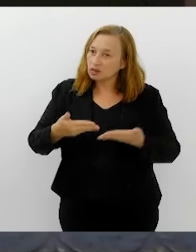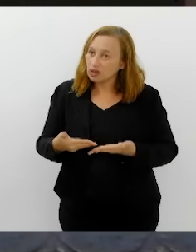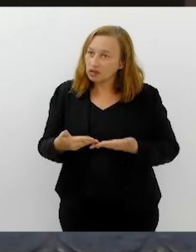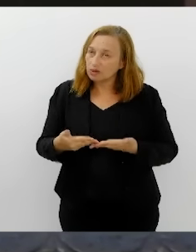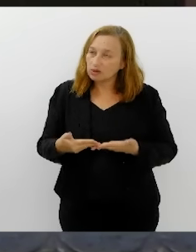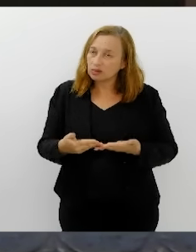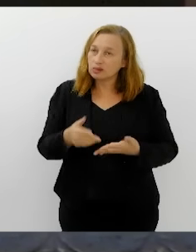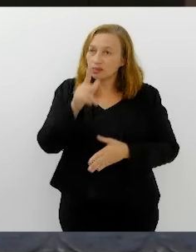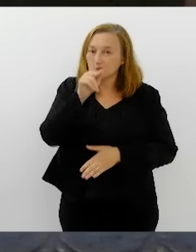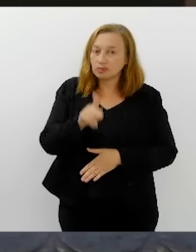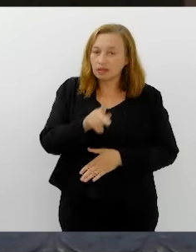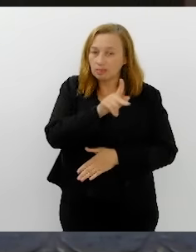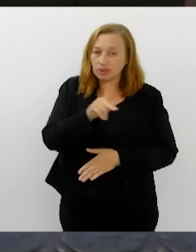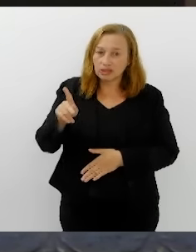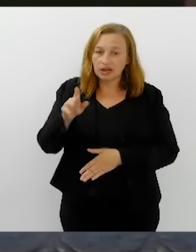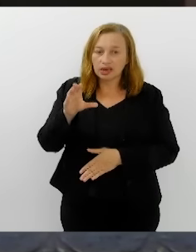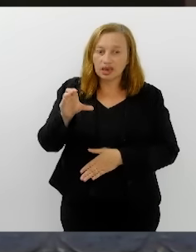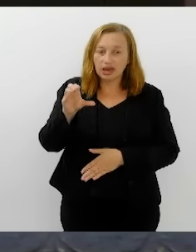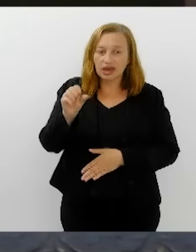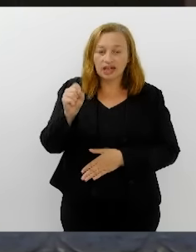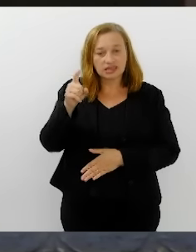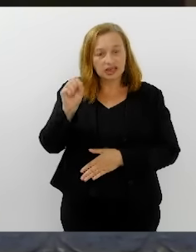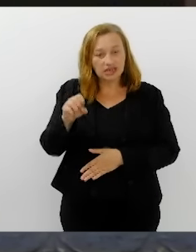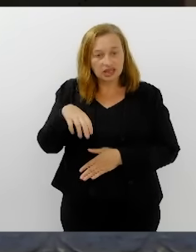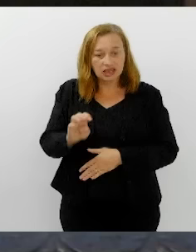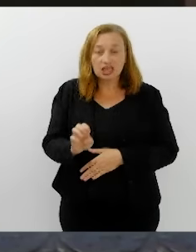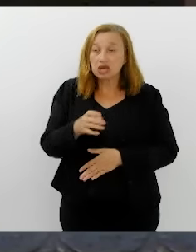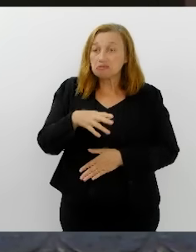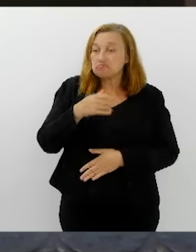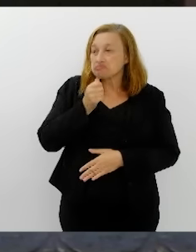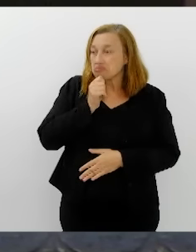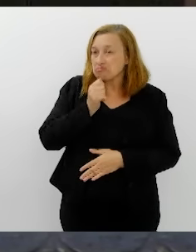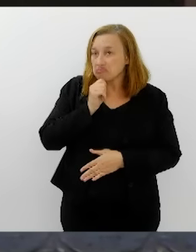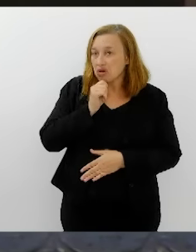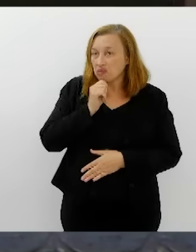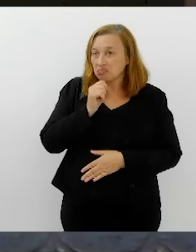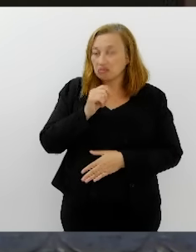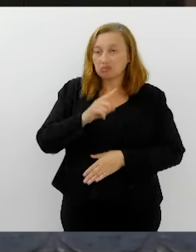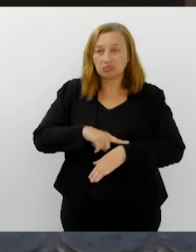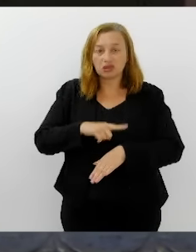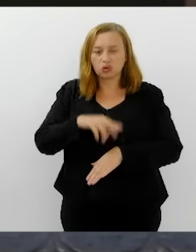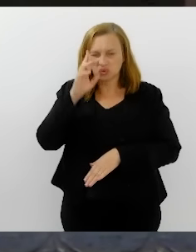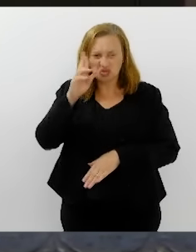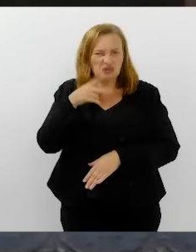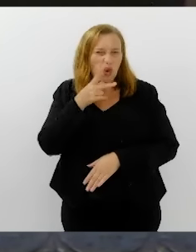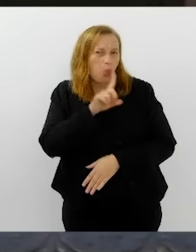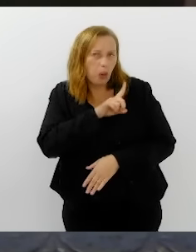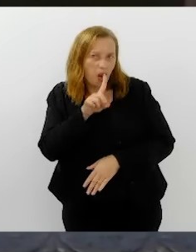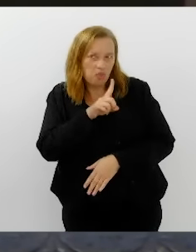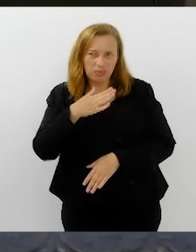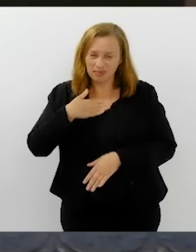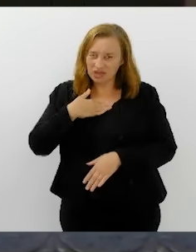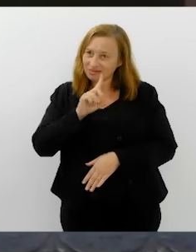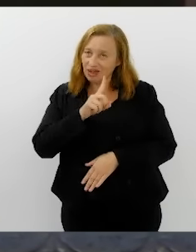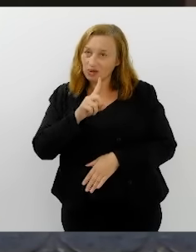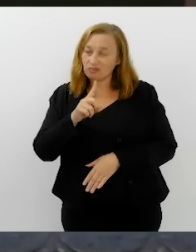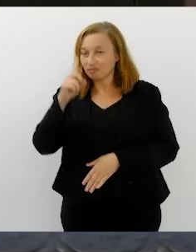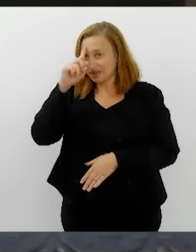Padre Casalho, em nenhum momento o Senhor disse não. E não foi para mim, foi para